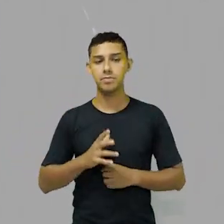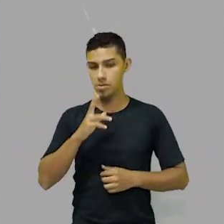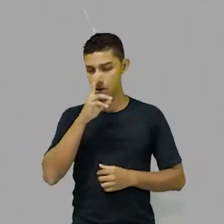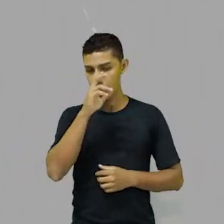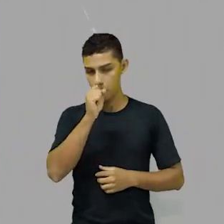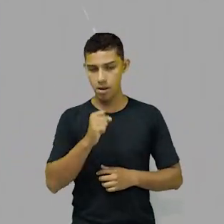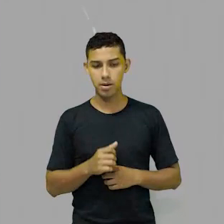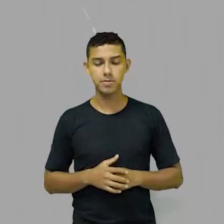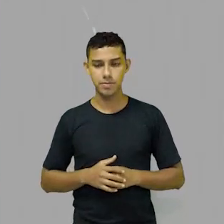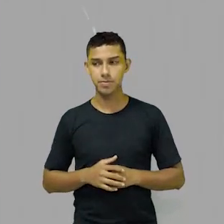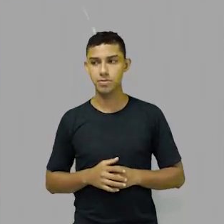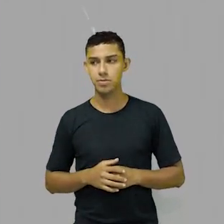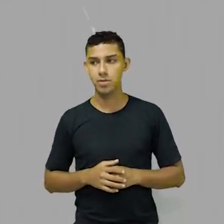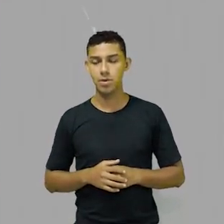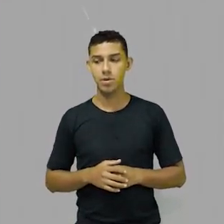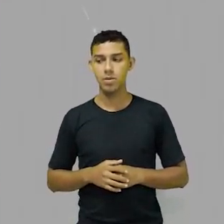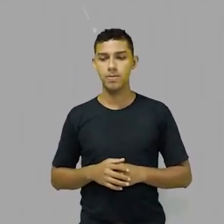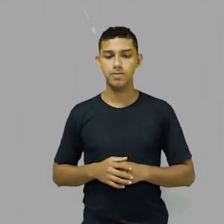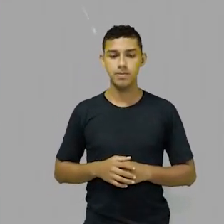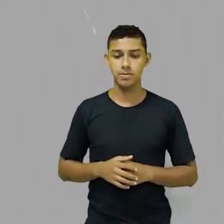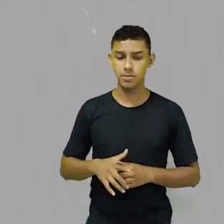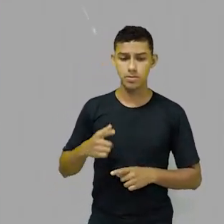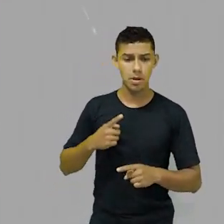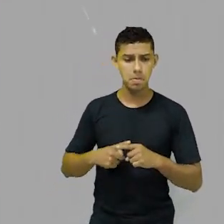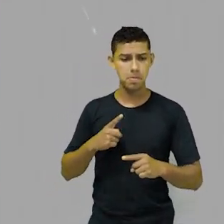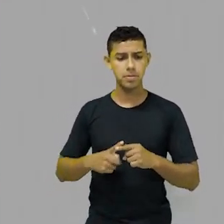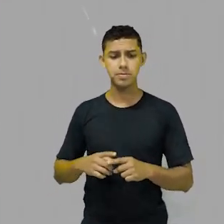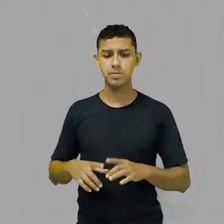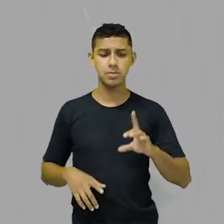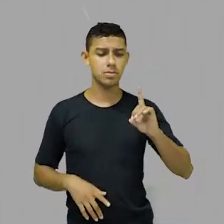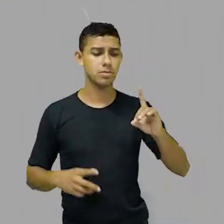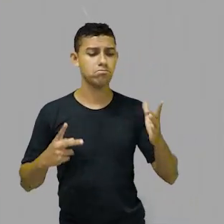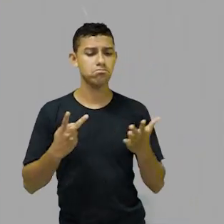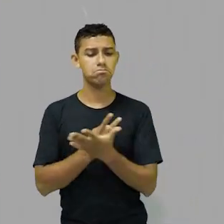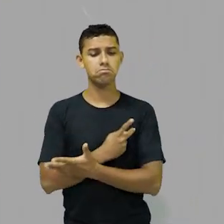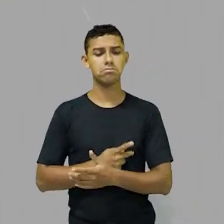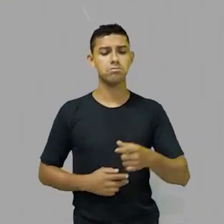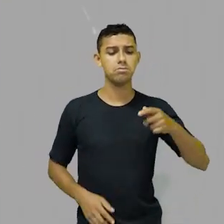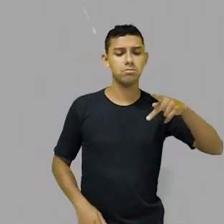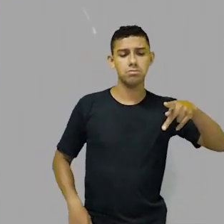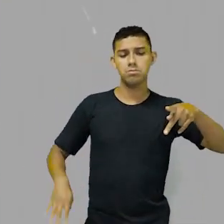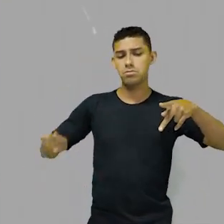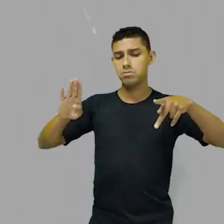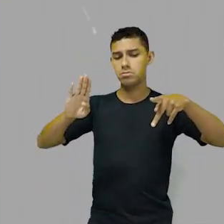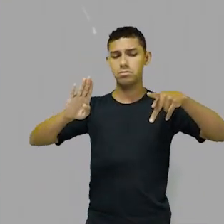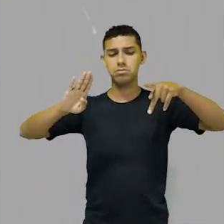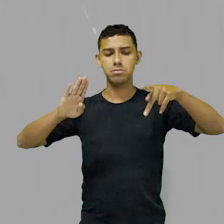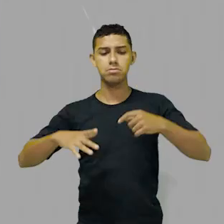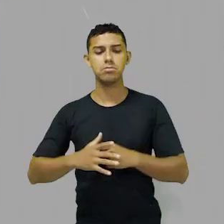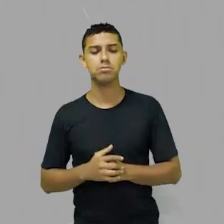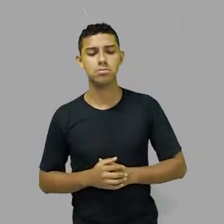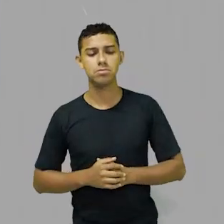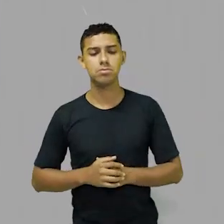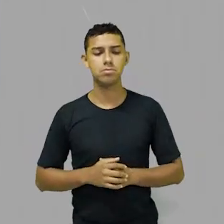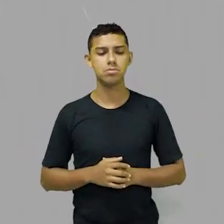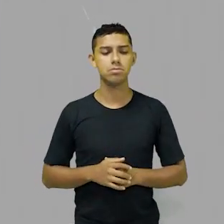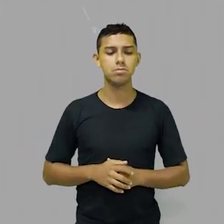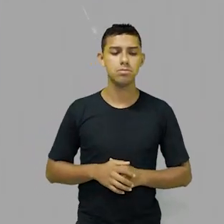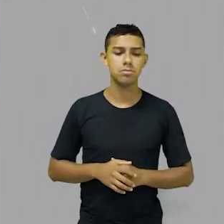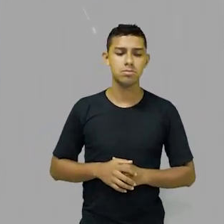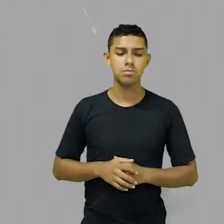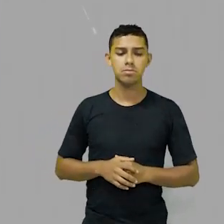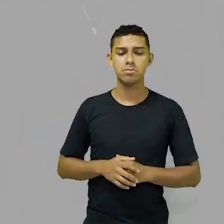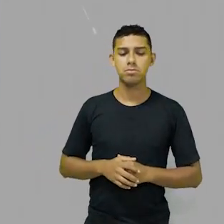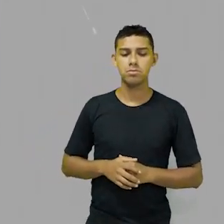duas. São pontes de hidrogênio. Por que a letra D está errada? Está dizendo P, guanina, se une